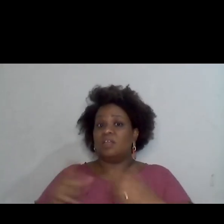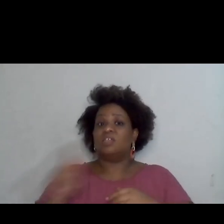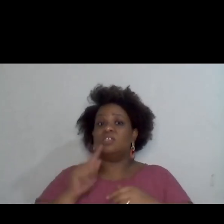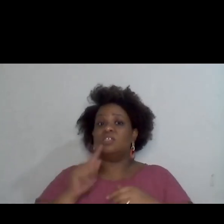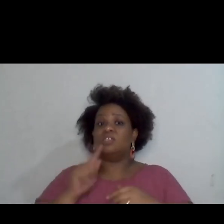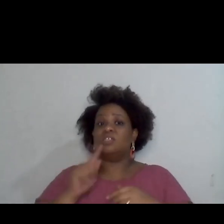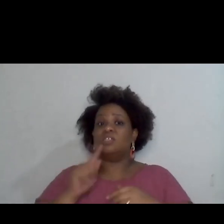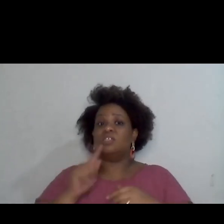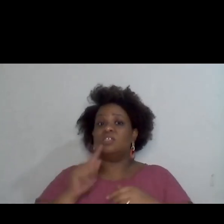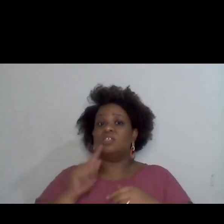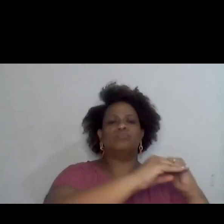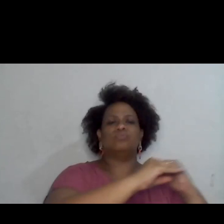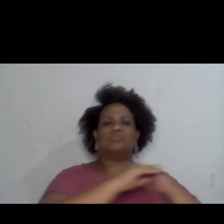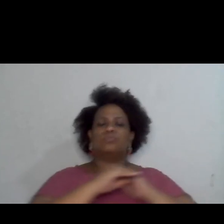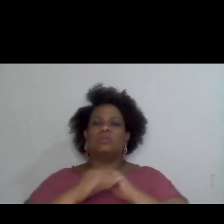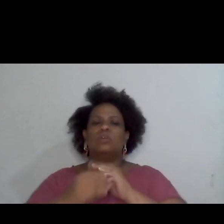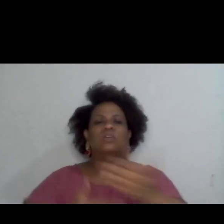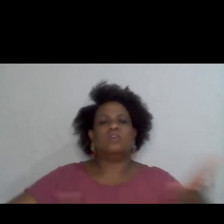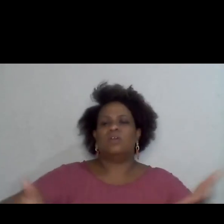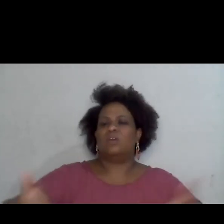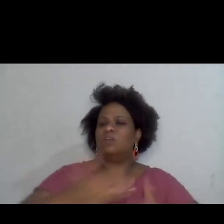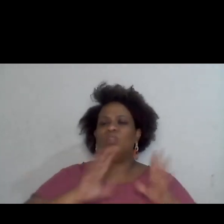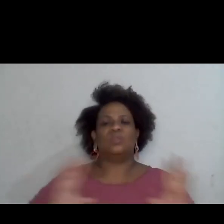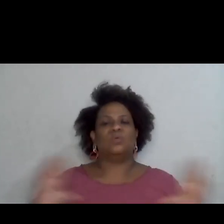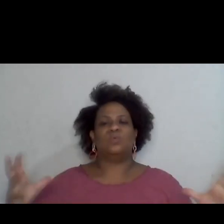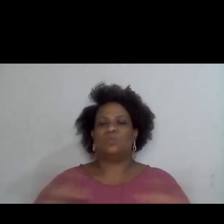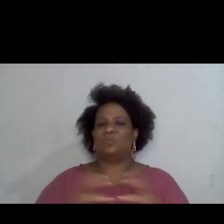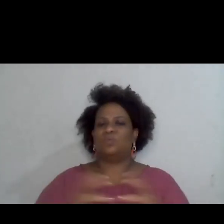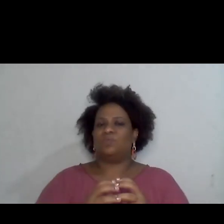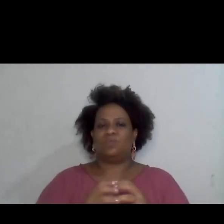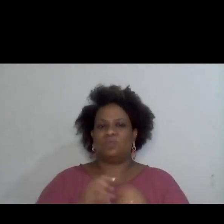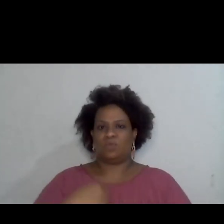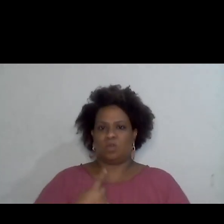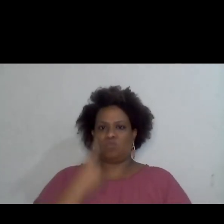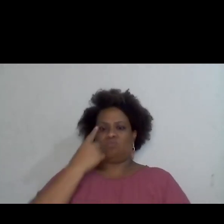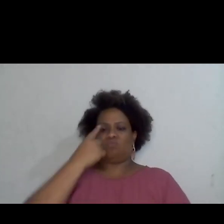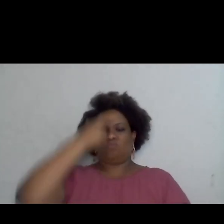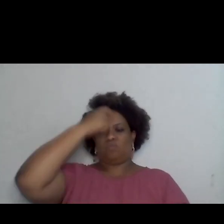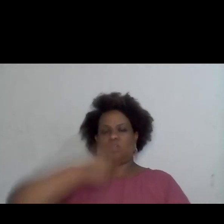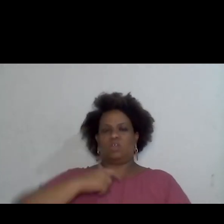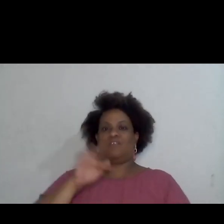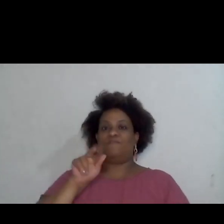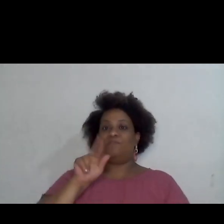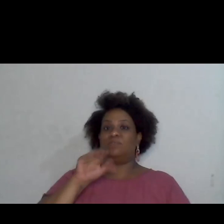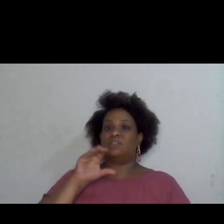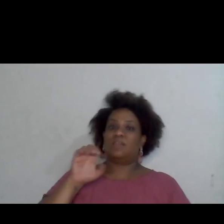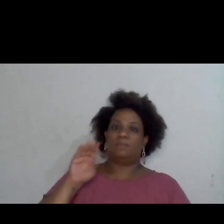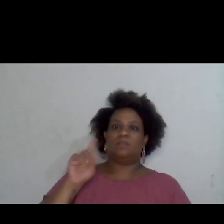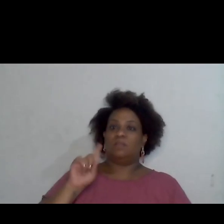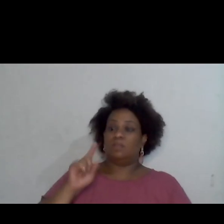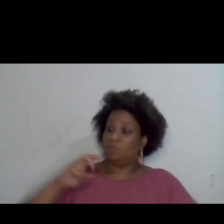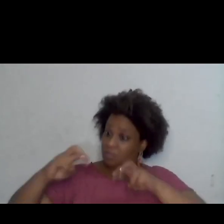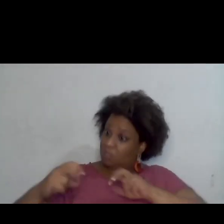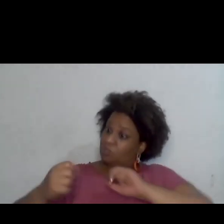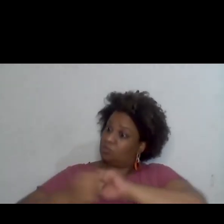mesmo. Agora a gente vai caminhar, e todo mundo é Secult, né? Eu não sou só Funceb. Quando vocês sentarem comigo, vocês vão estar falando com a